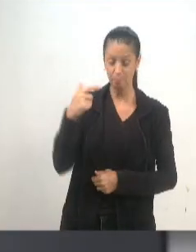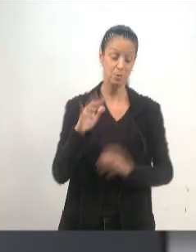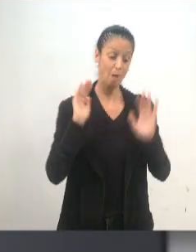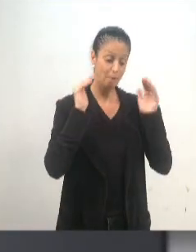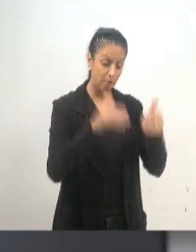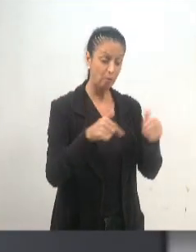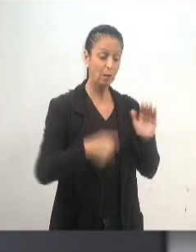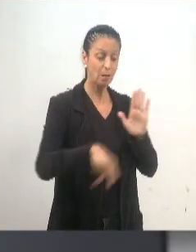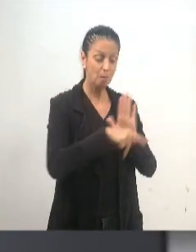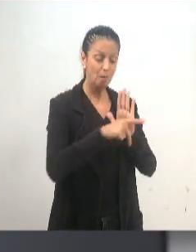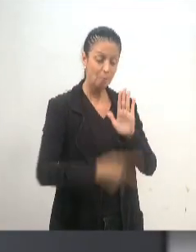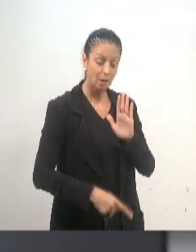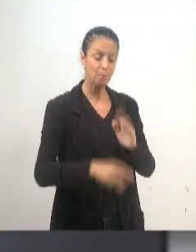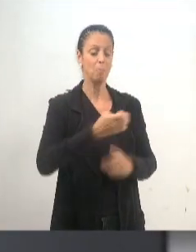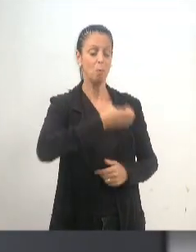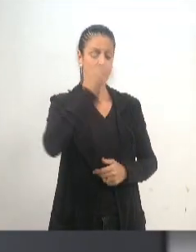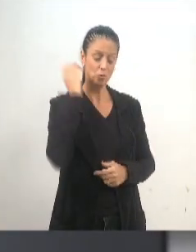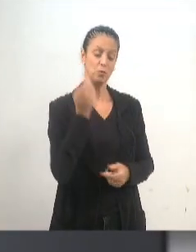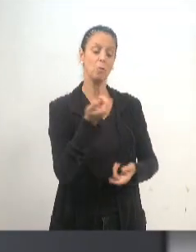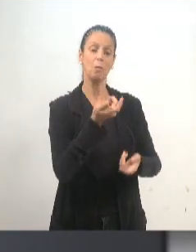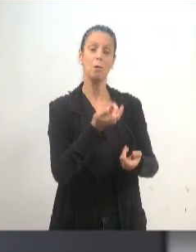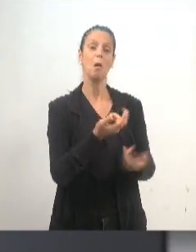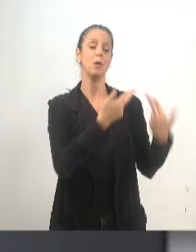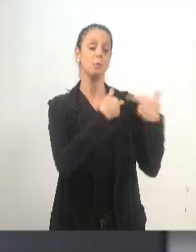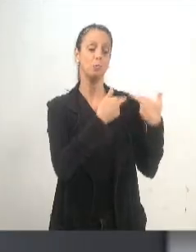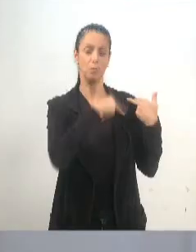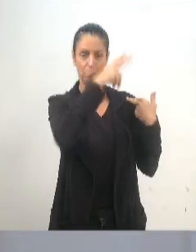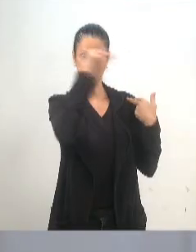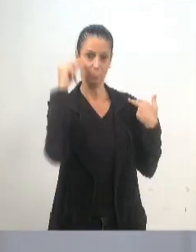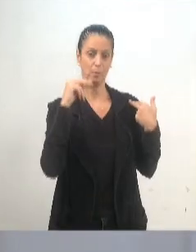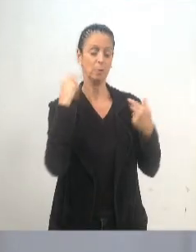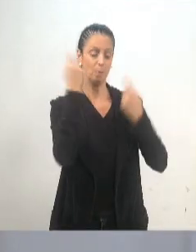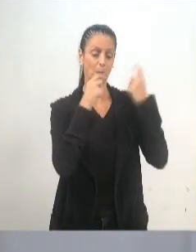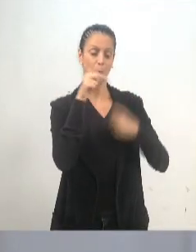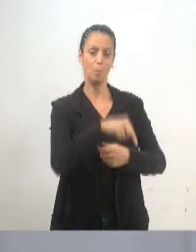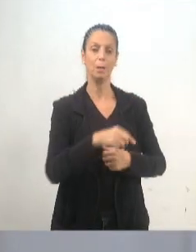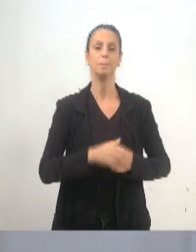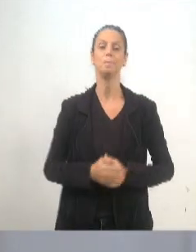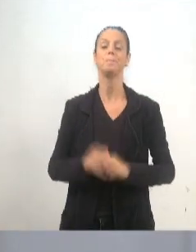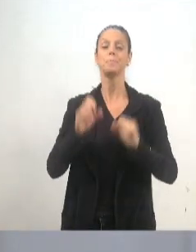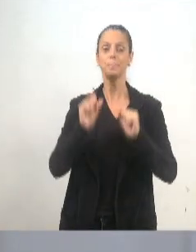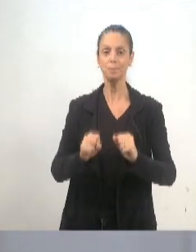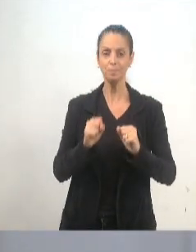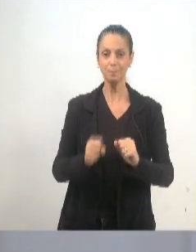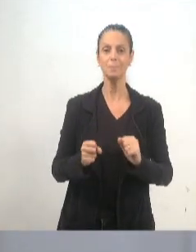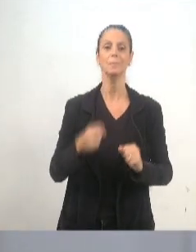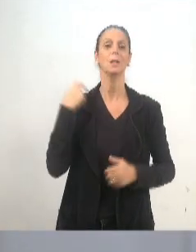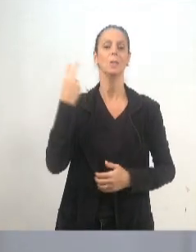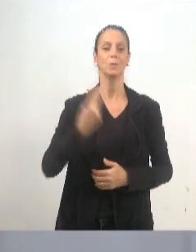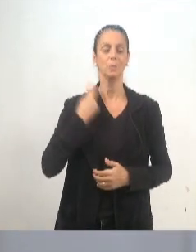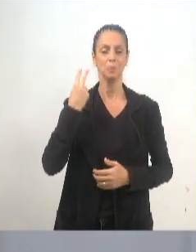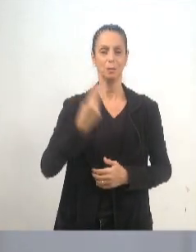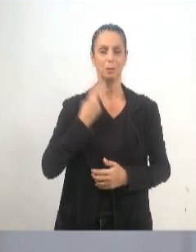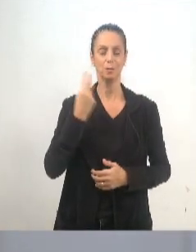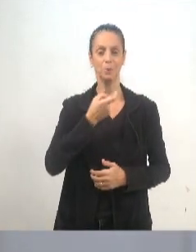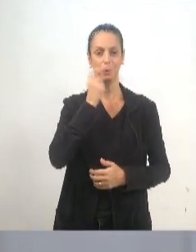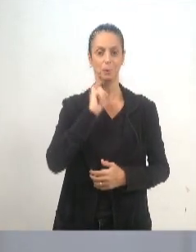da administração Egídio Volpato 22. Obrigado. Concedo a parte ao vereador... Aliás, Egídio